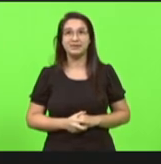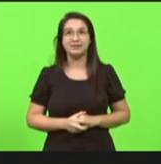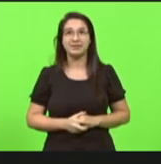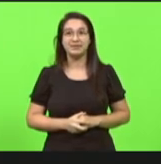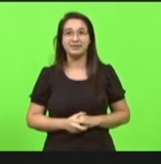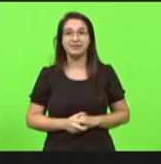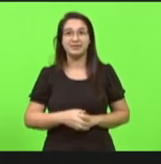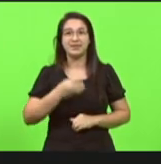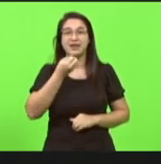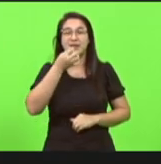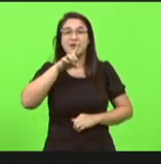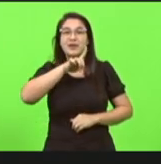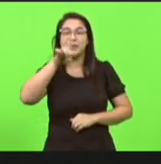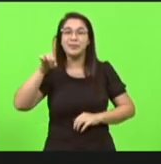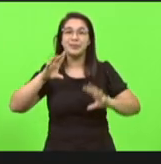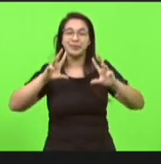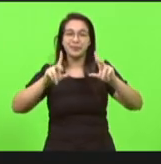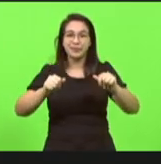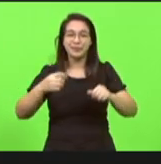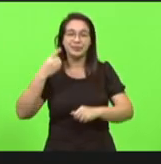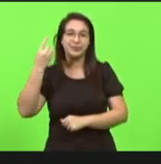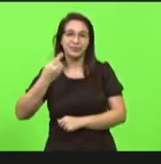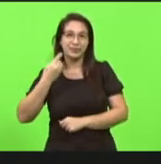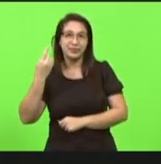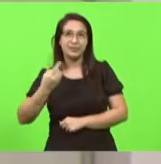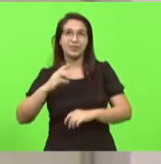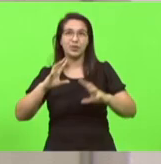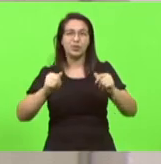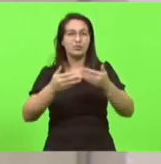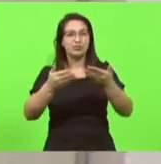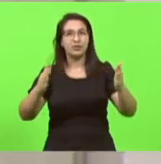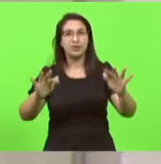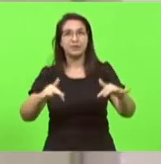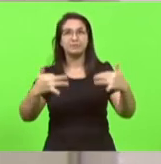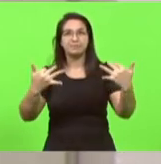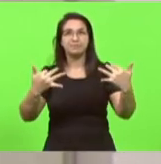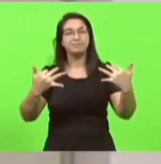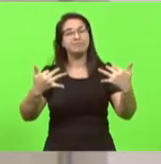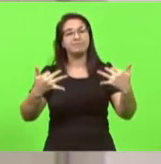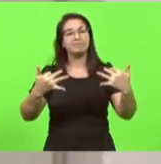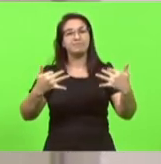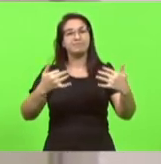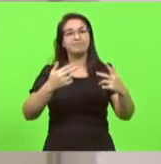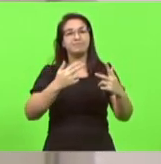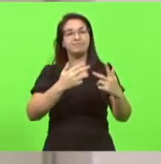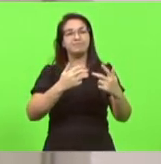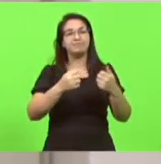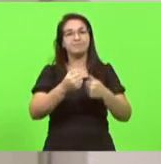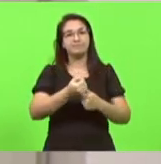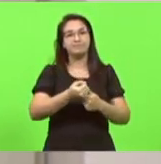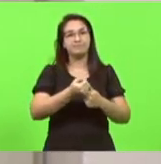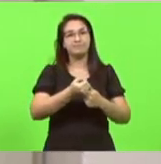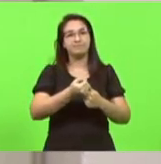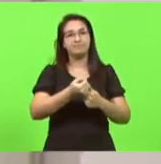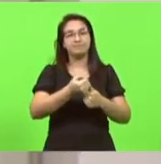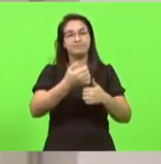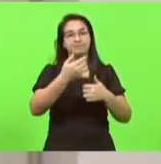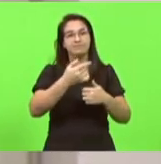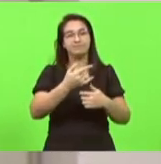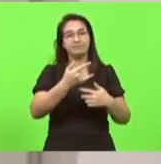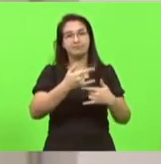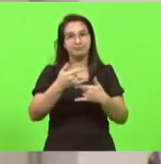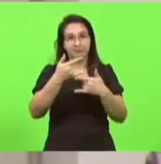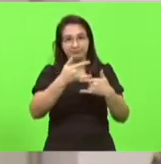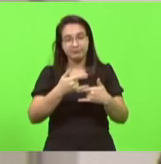Bom dia a todos os deputados, deputadas, todos que nos acompanham presencialmente, remotamente, nessa quinta-feira. Eu acho que esse é